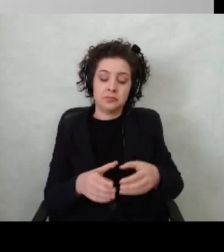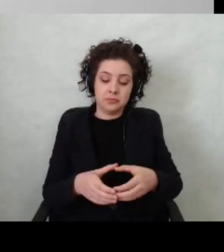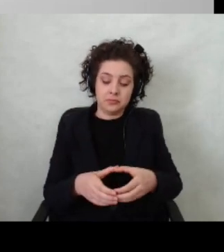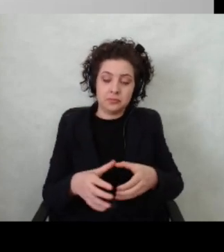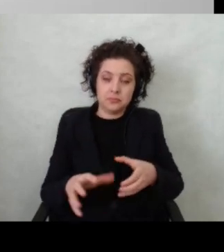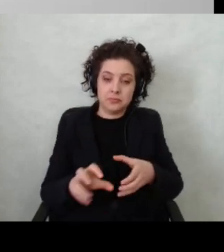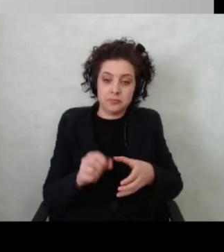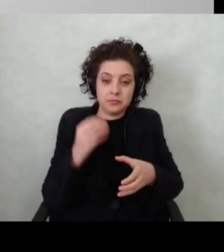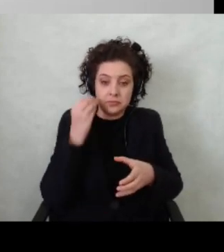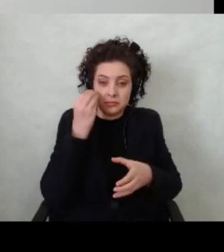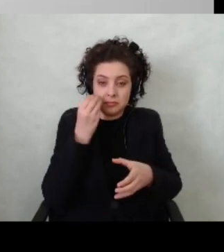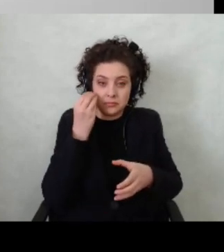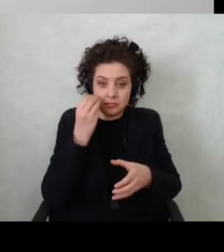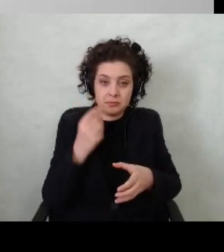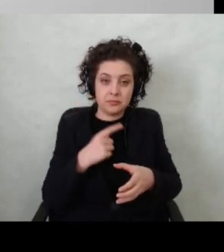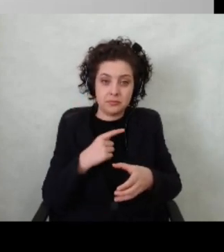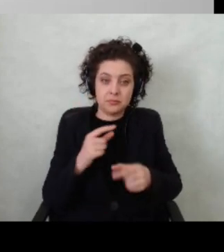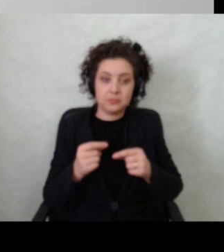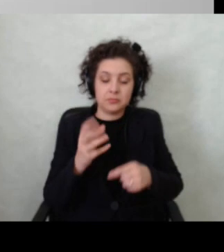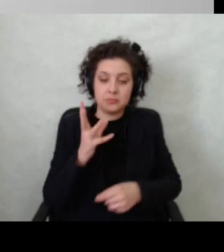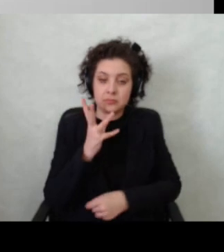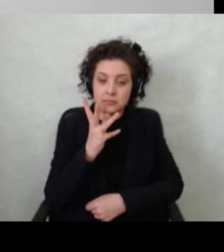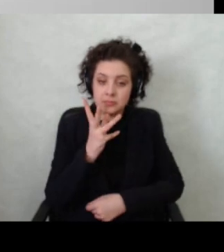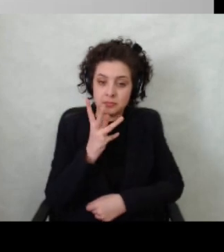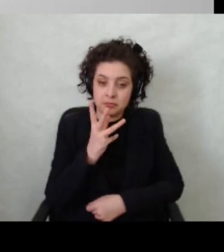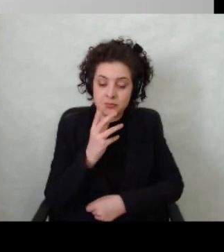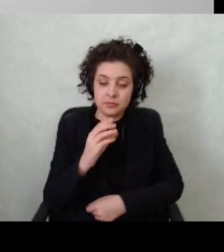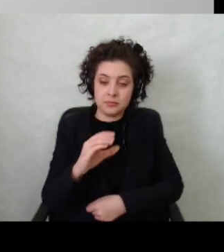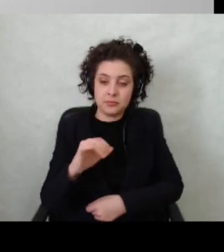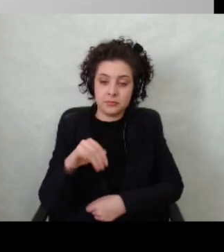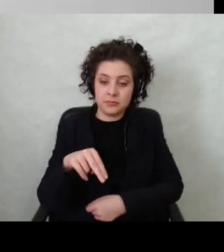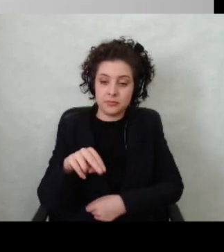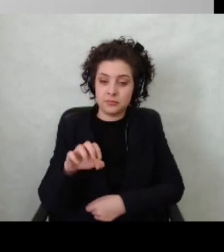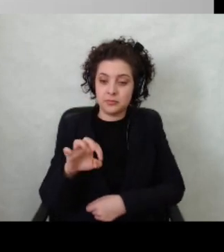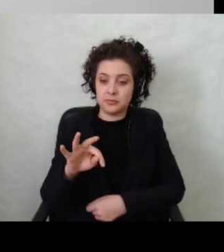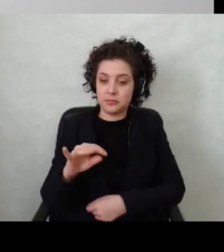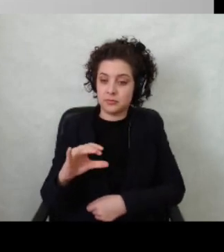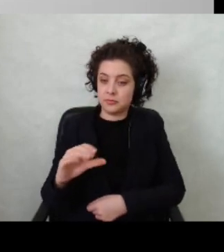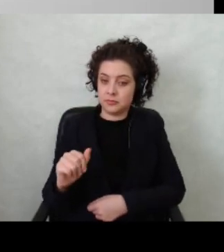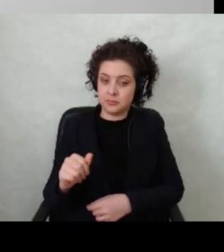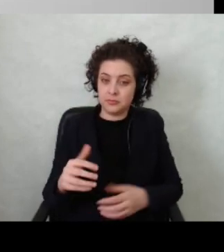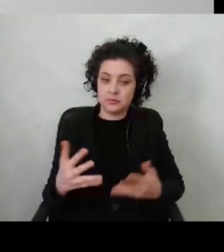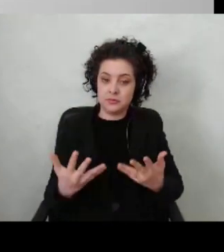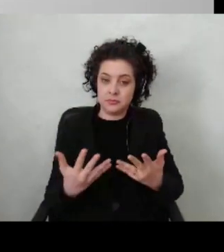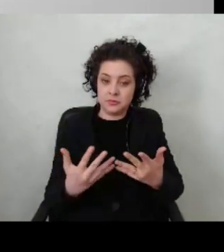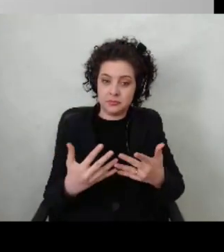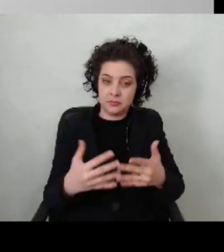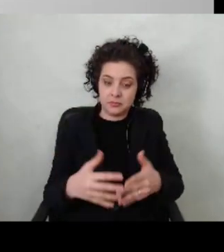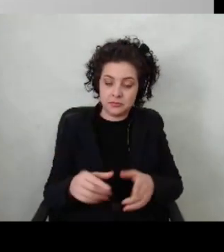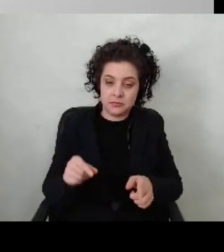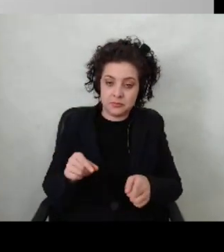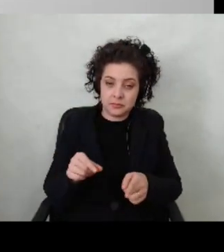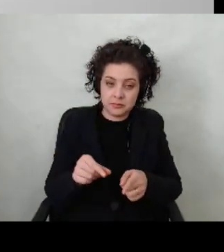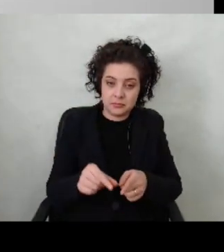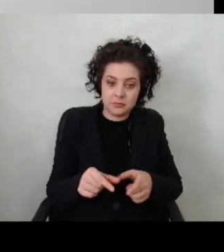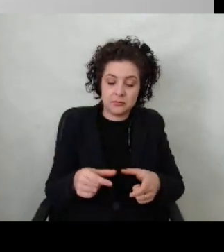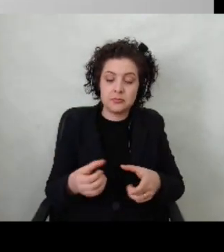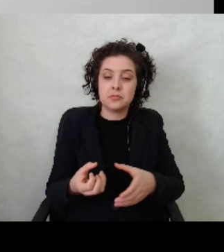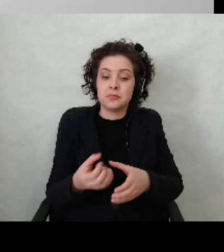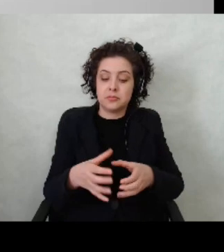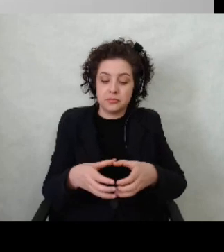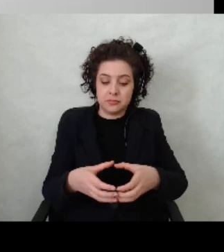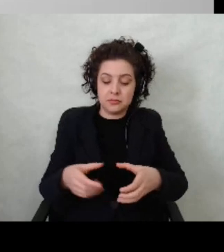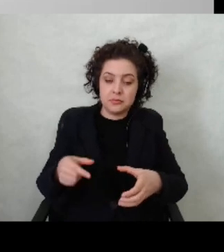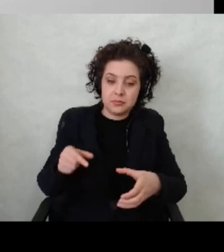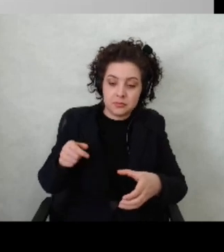apresenta uma cinética mais lenta. Então, nós transfectamos essas células com plasmídios expressando esses receptores,